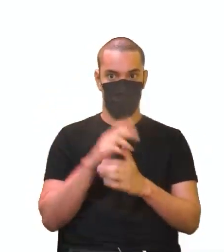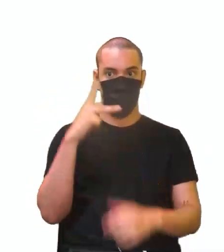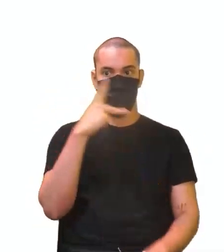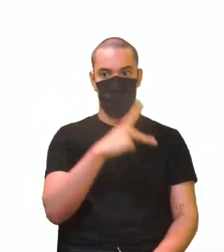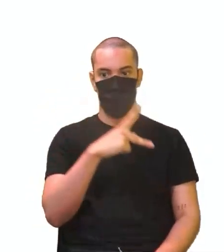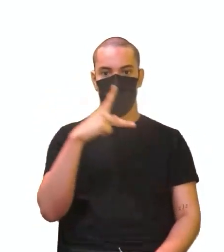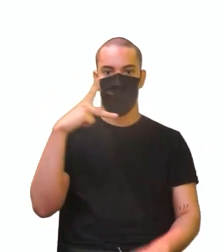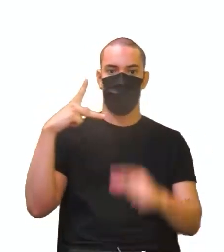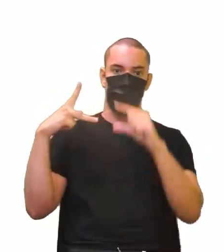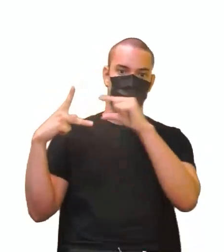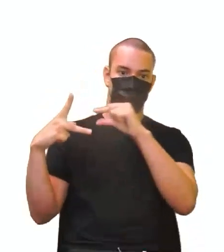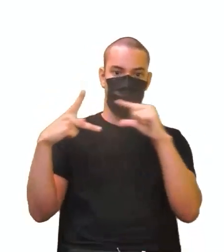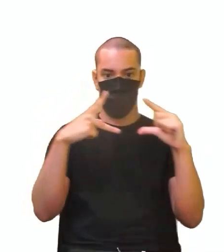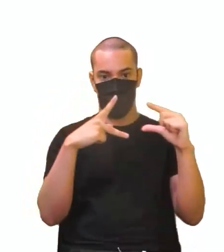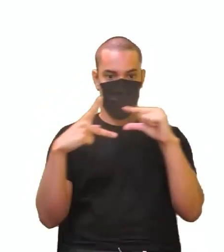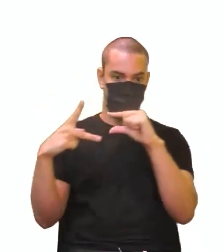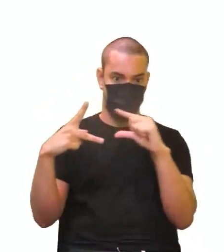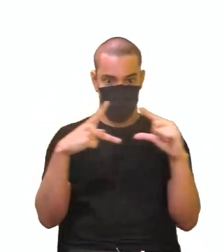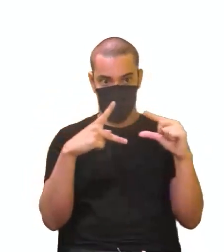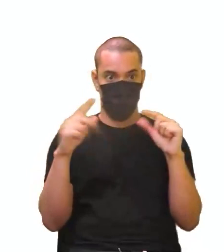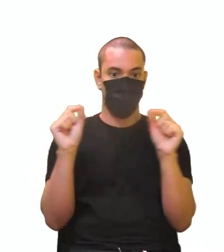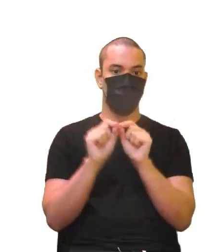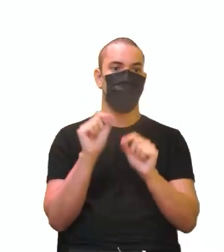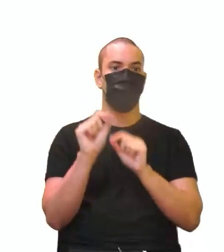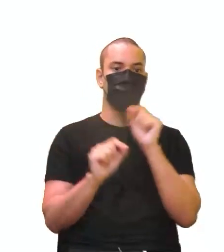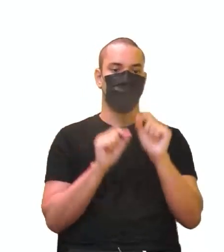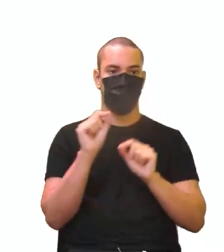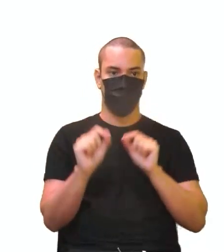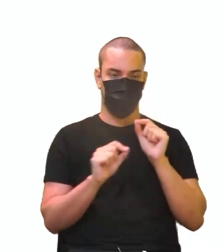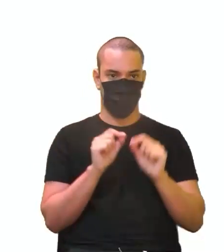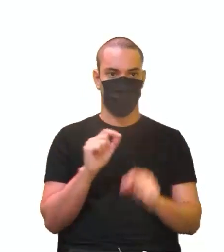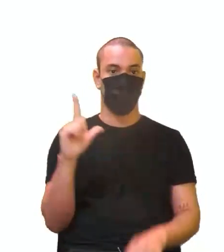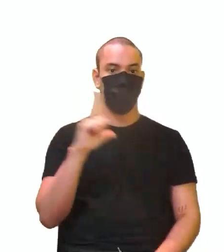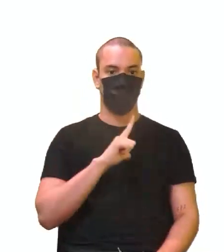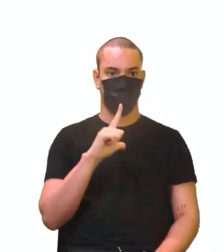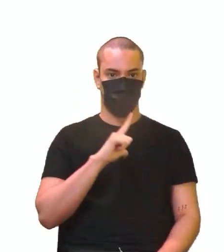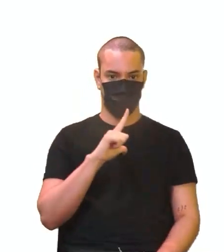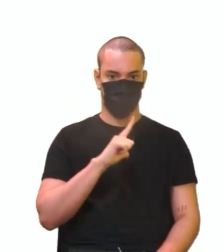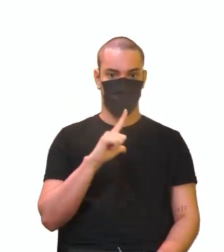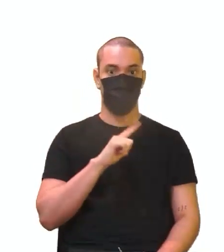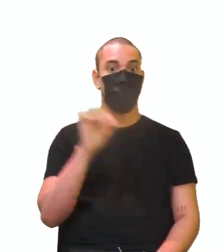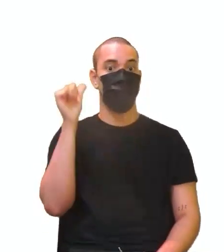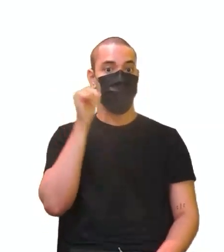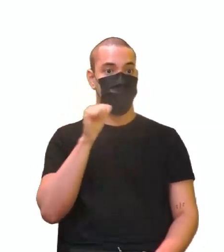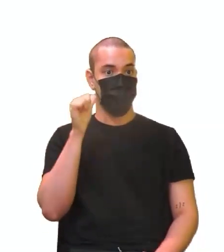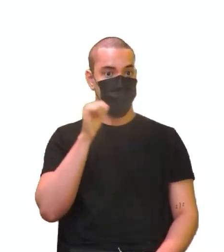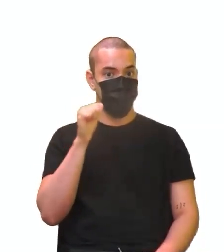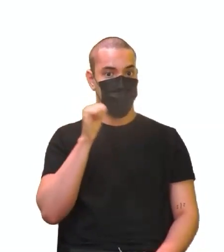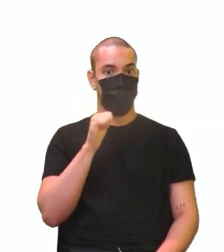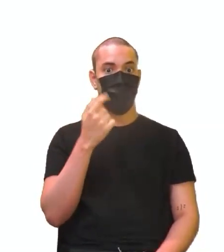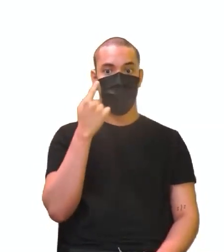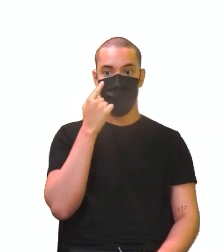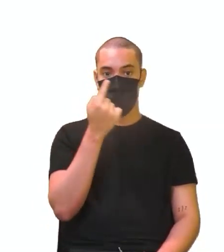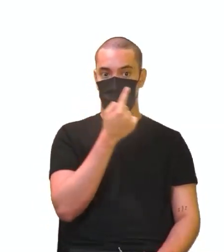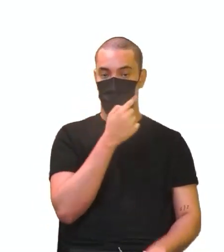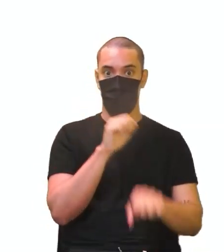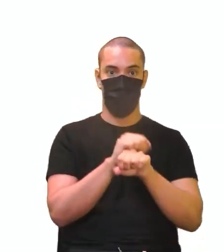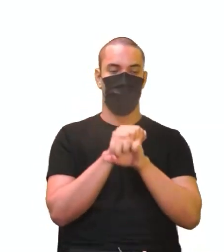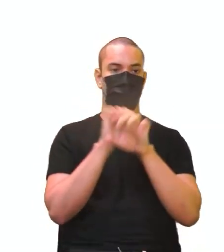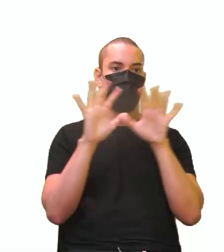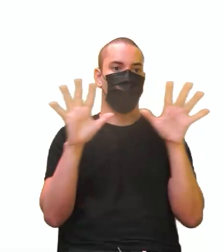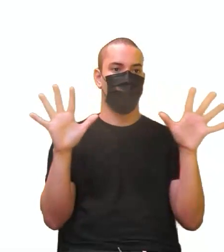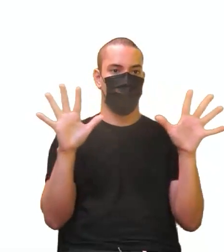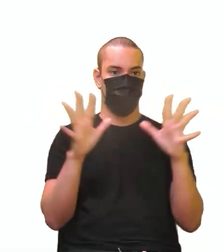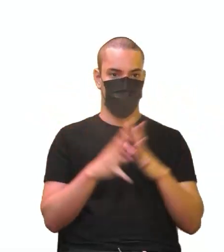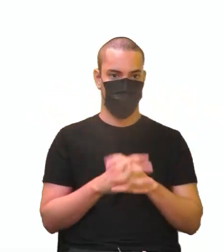pezão, pezinho e pezinho, pezinho, ter um indivíduo menina e de olhos